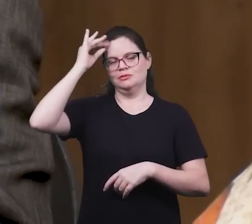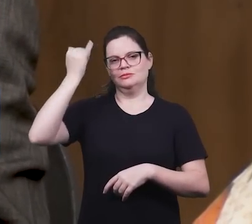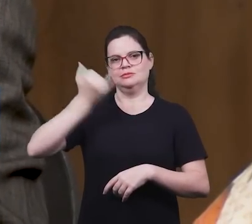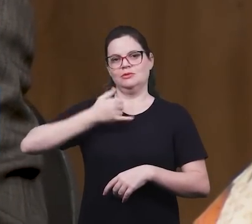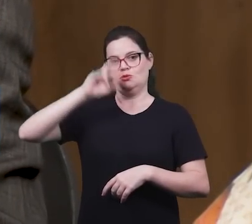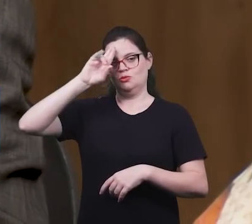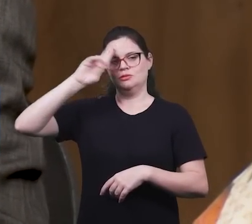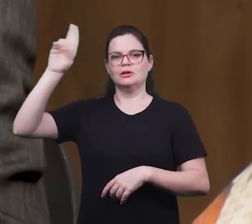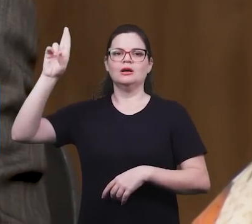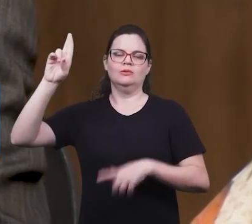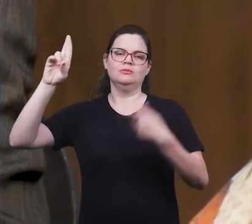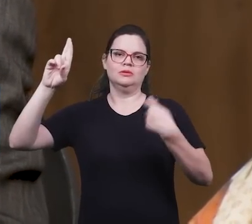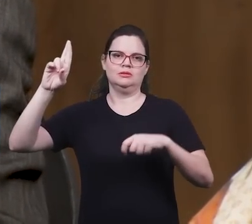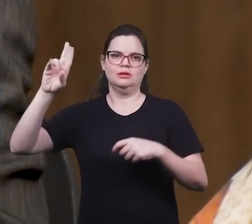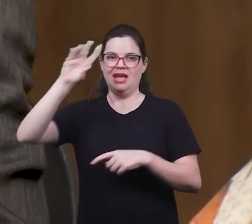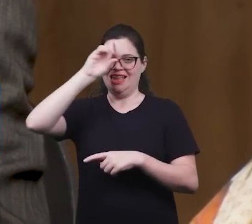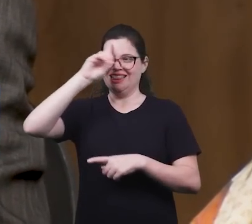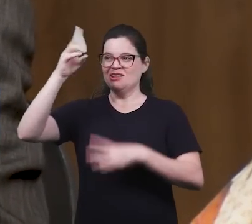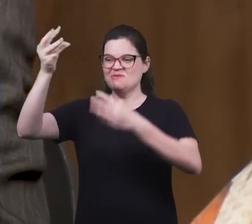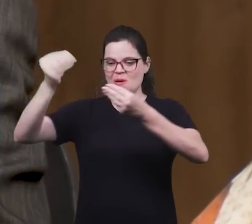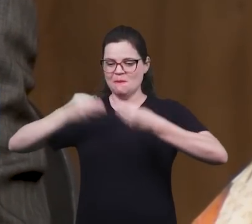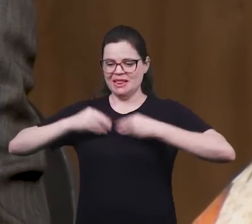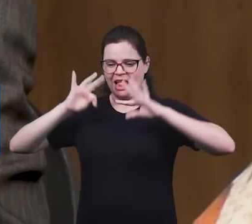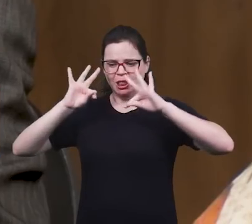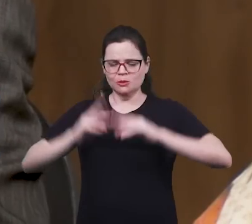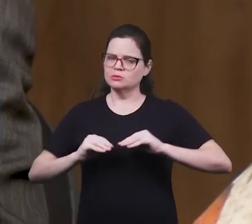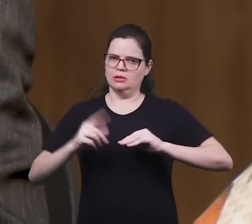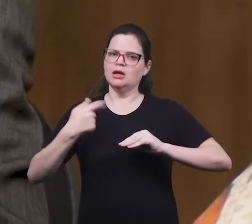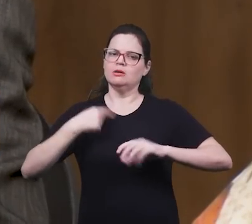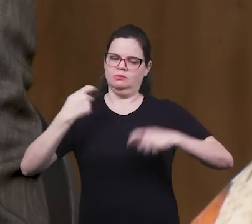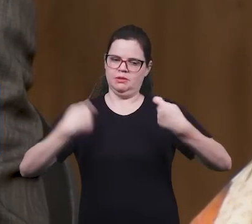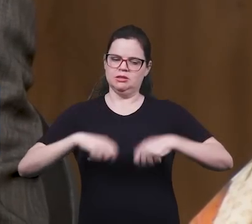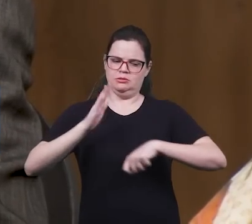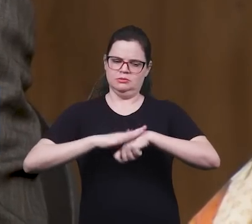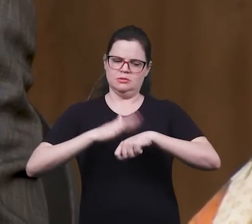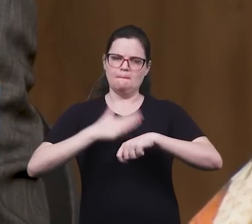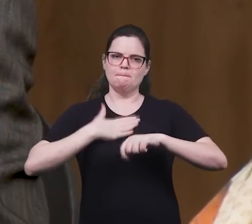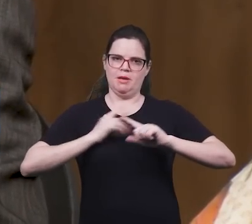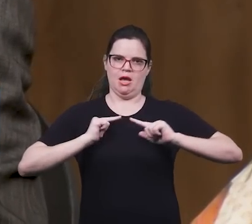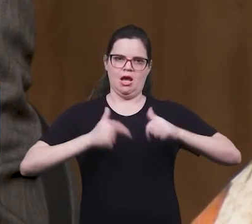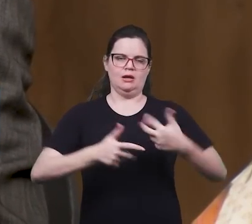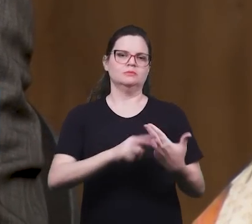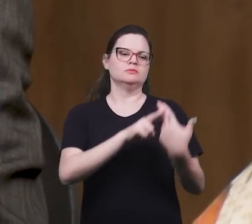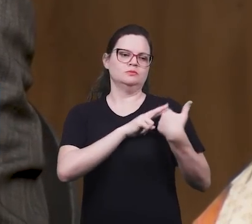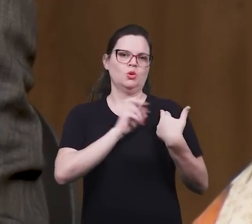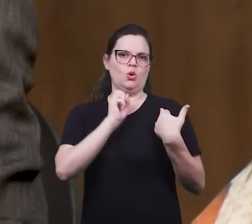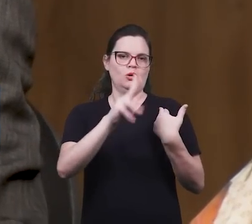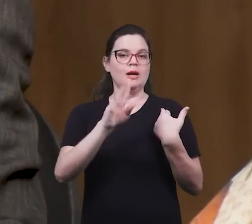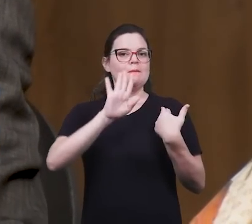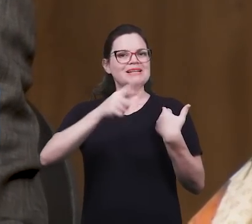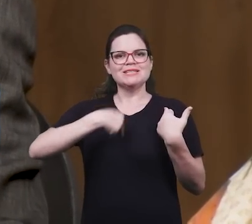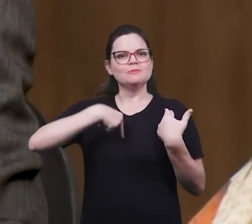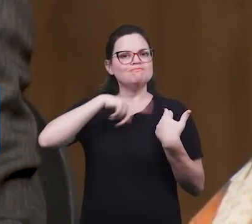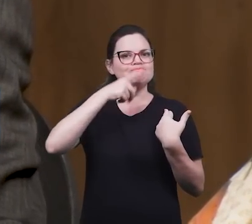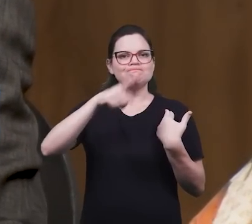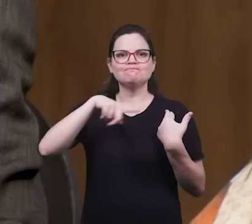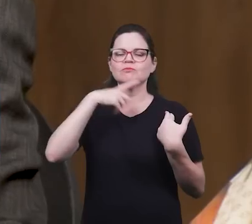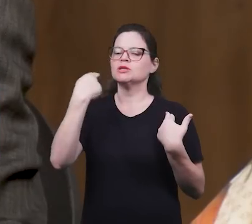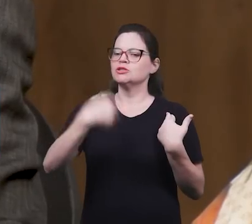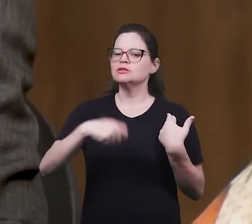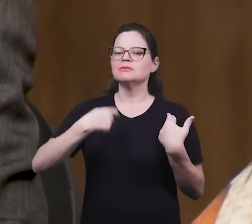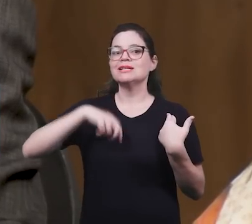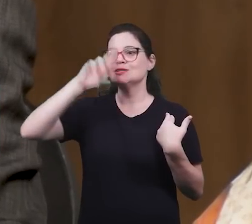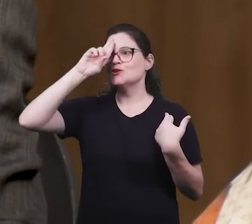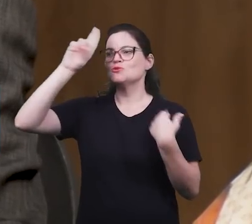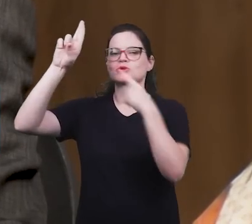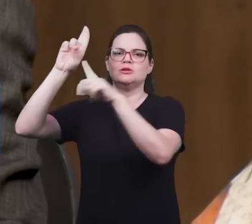nos dar tudo assim caído do céu. A gente tem que fazer a parte da gente. Mas aquilo que a gente não consegue fazer, a gente tem que contar